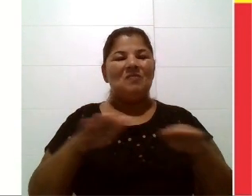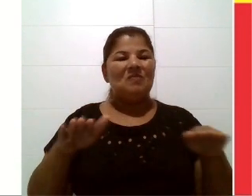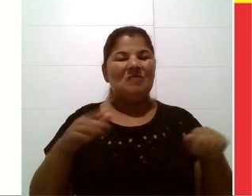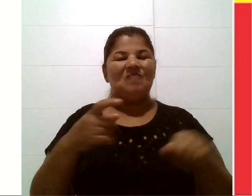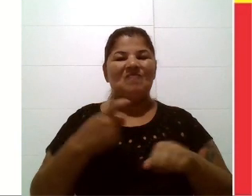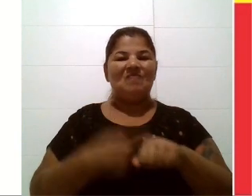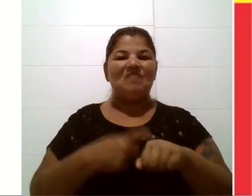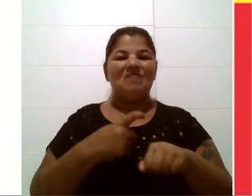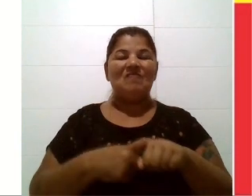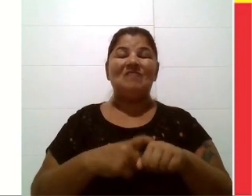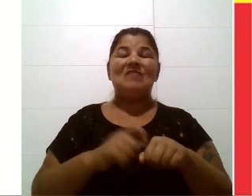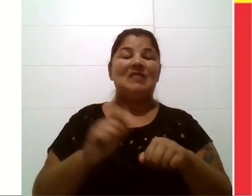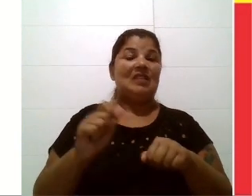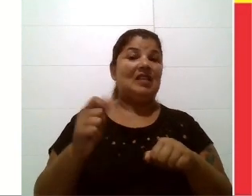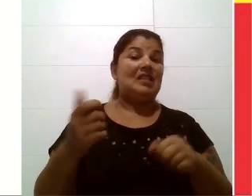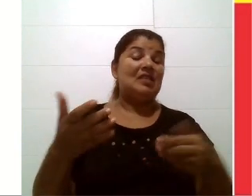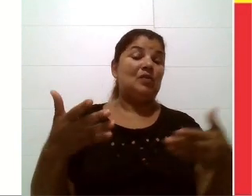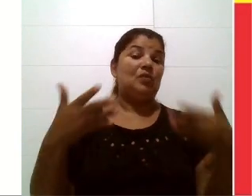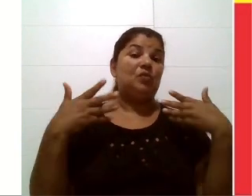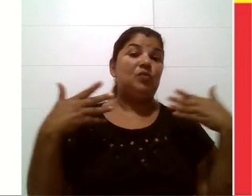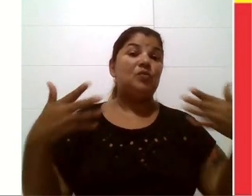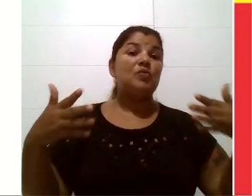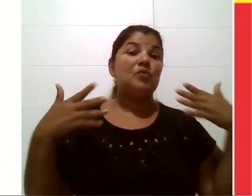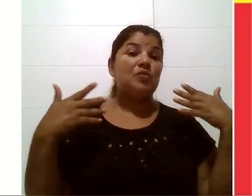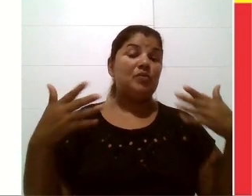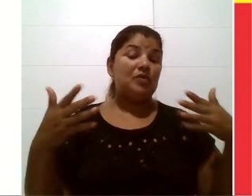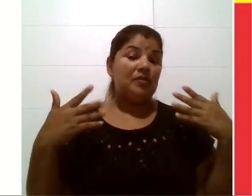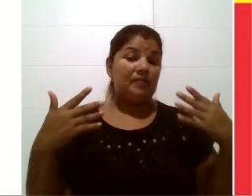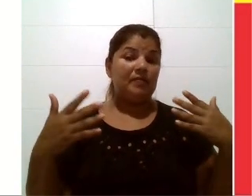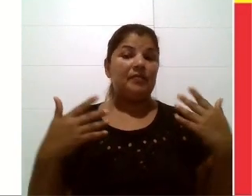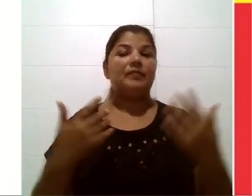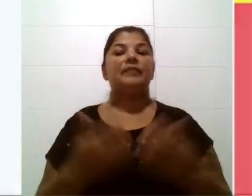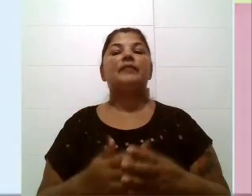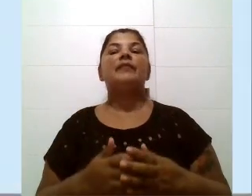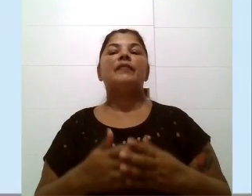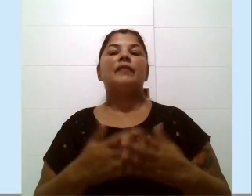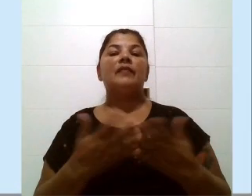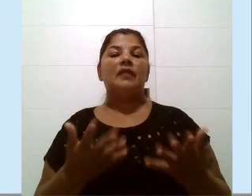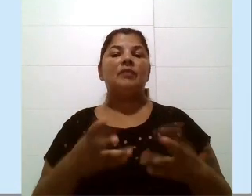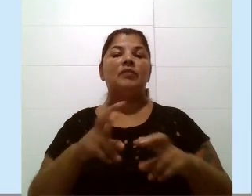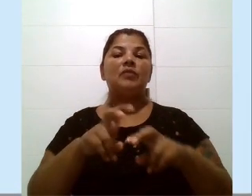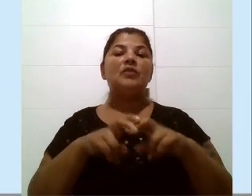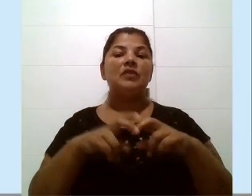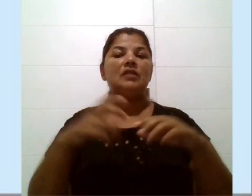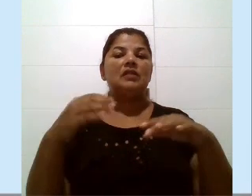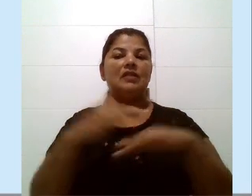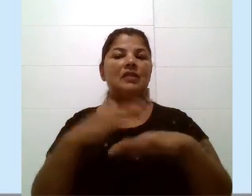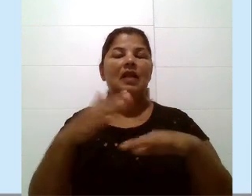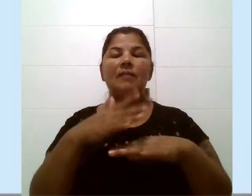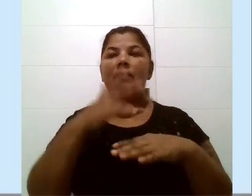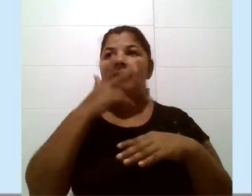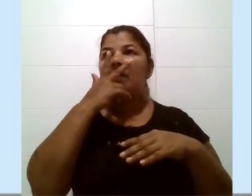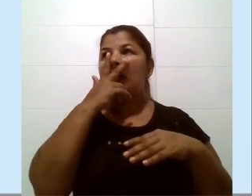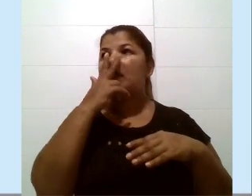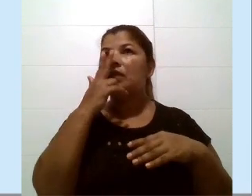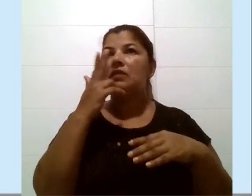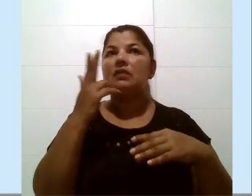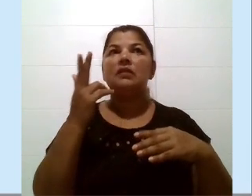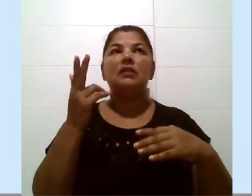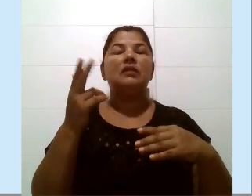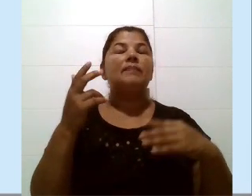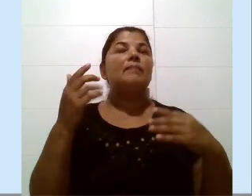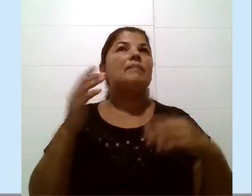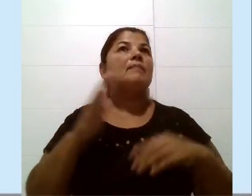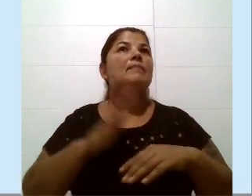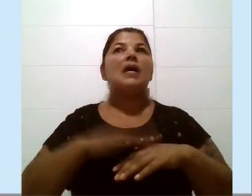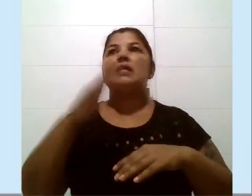que o ambiente ele fique cada vez mais aquecido. Olha para mim, por isso que nas cidades a gente tem a sensação de que é mais